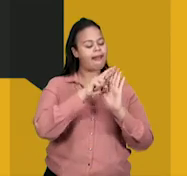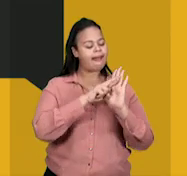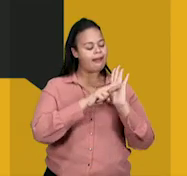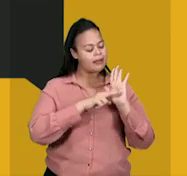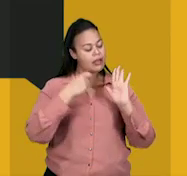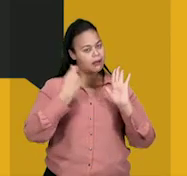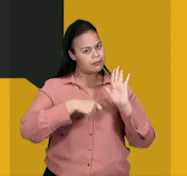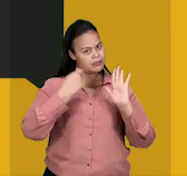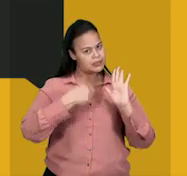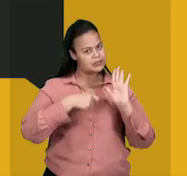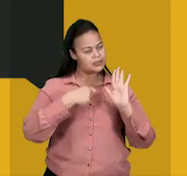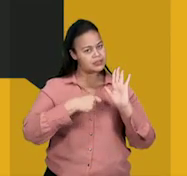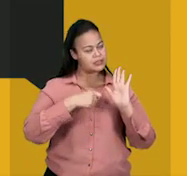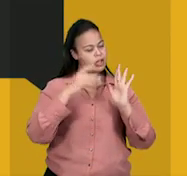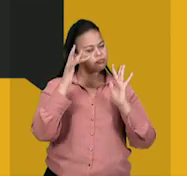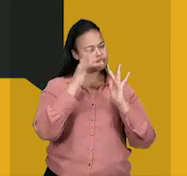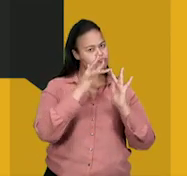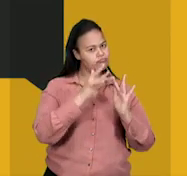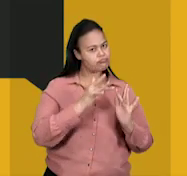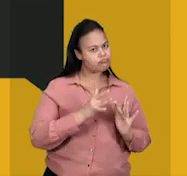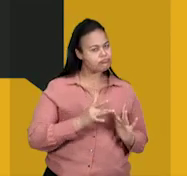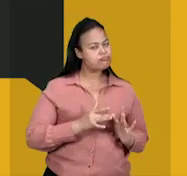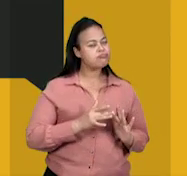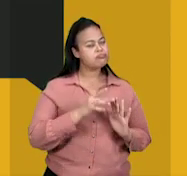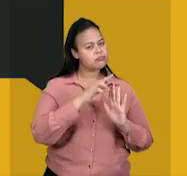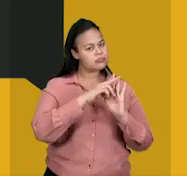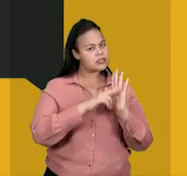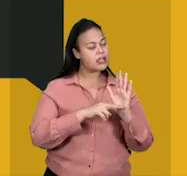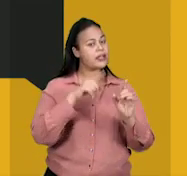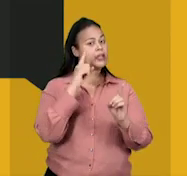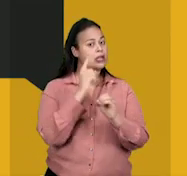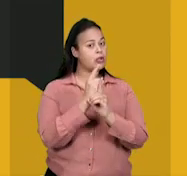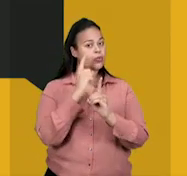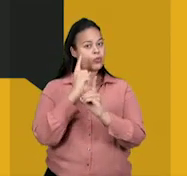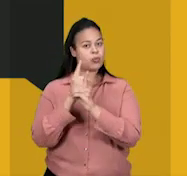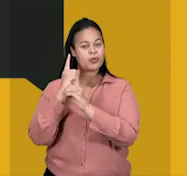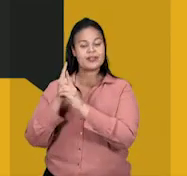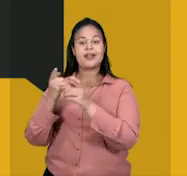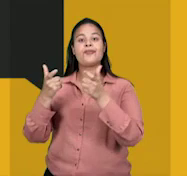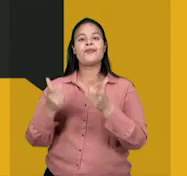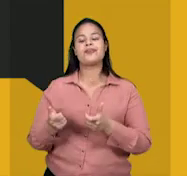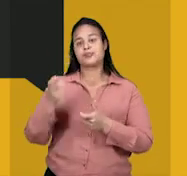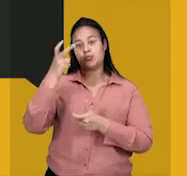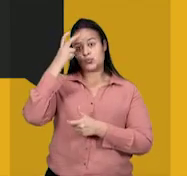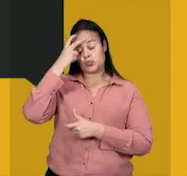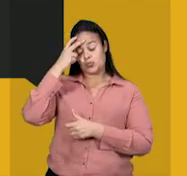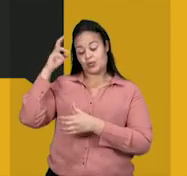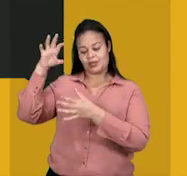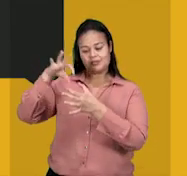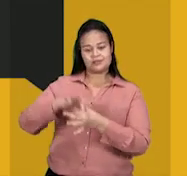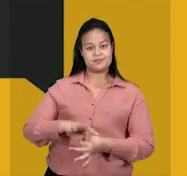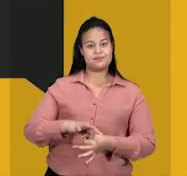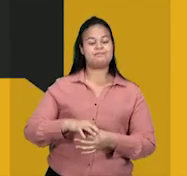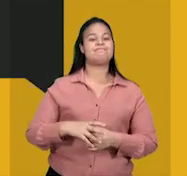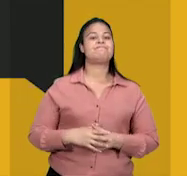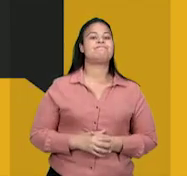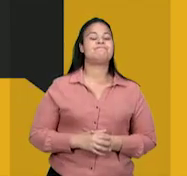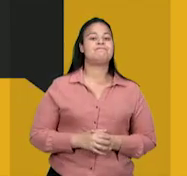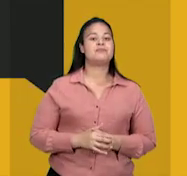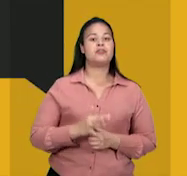de estilos, que podemos encontrar no meio cultural. Esse é um trecho de